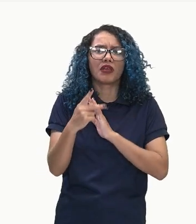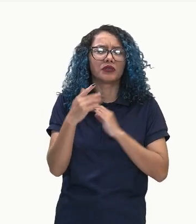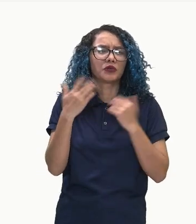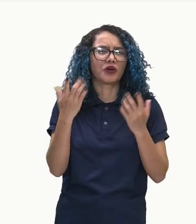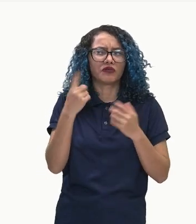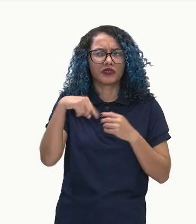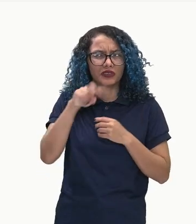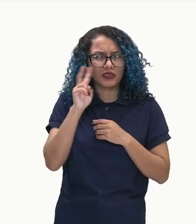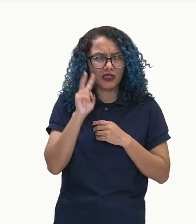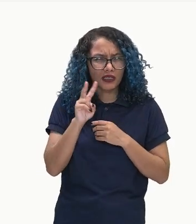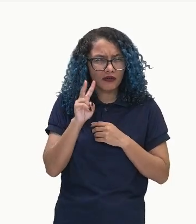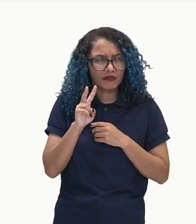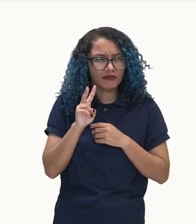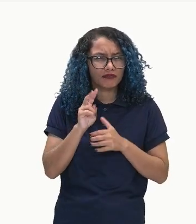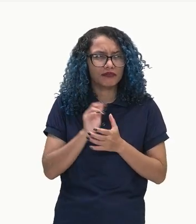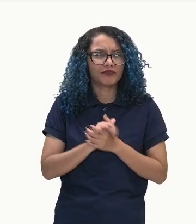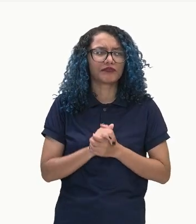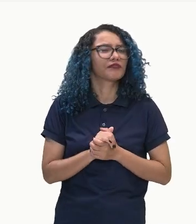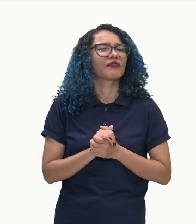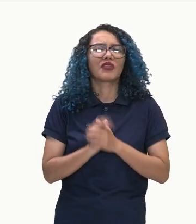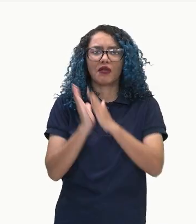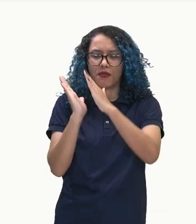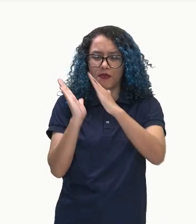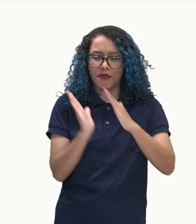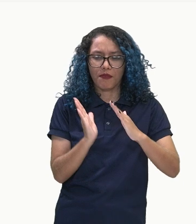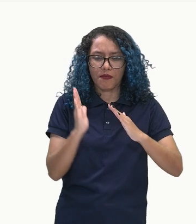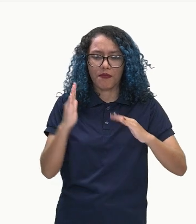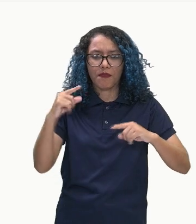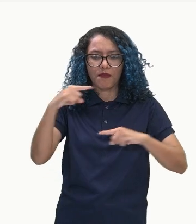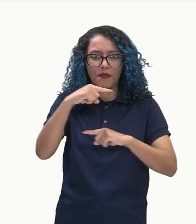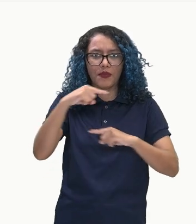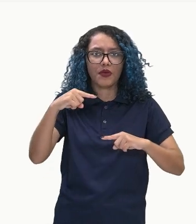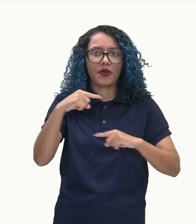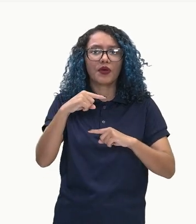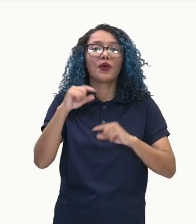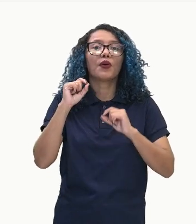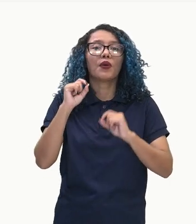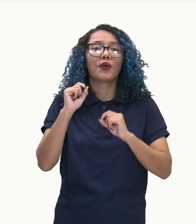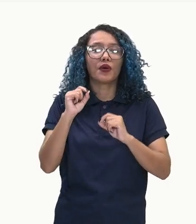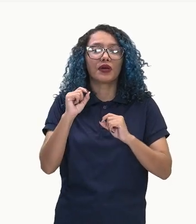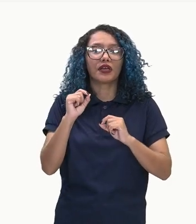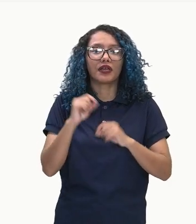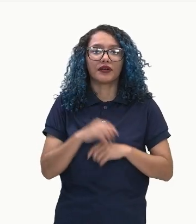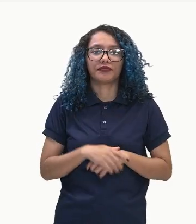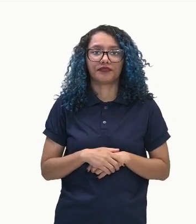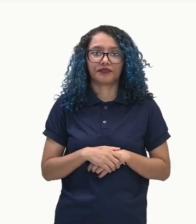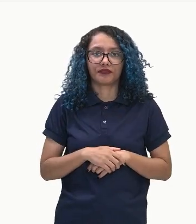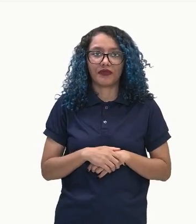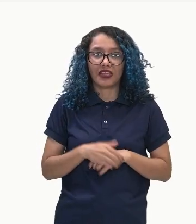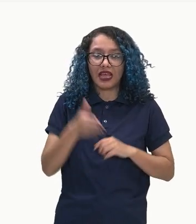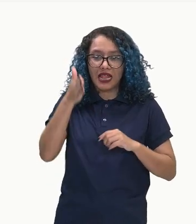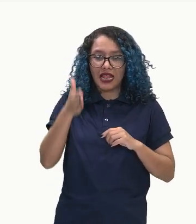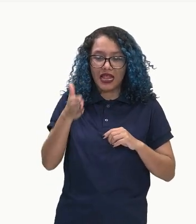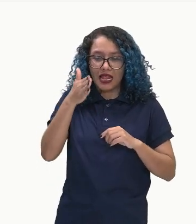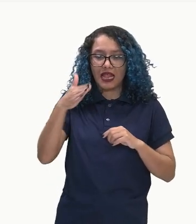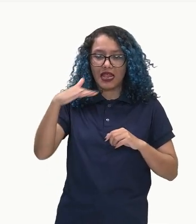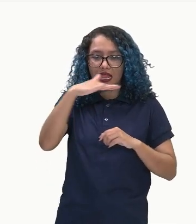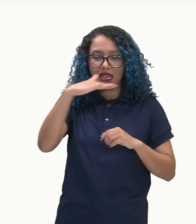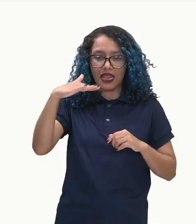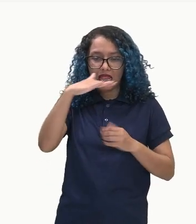lembra? O que o paralelogramo tem de especial? Ele possui 2 pares de lados